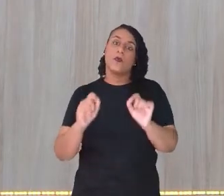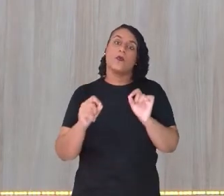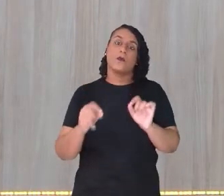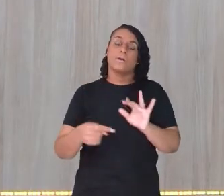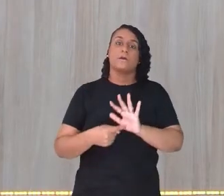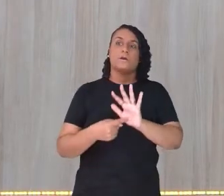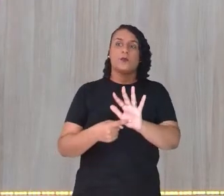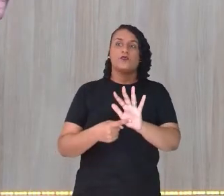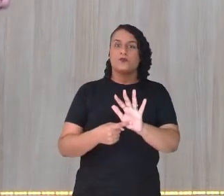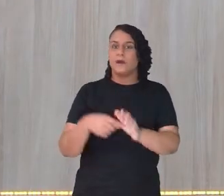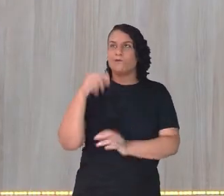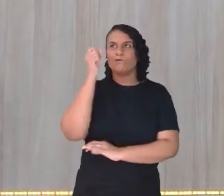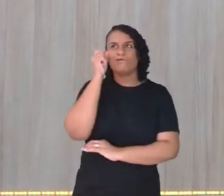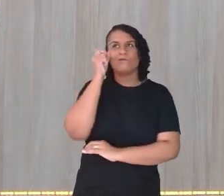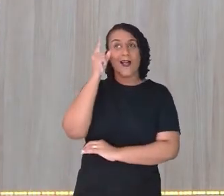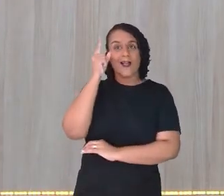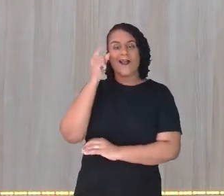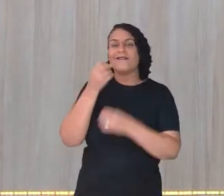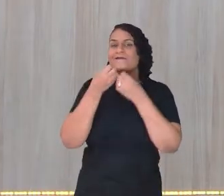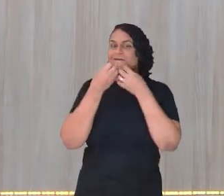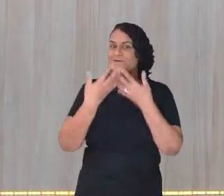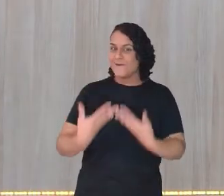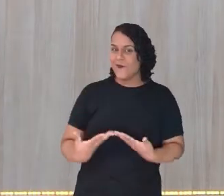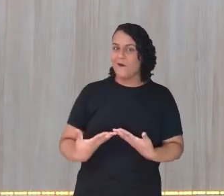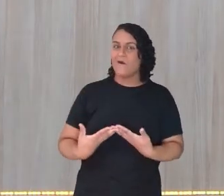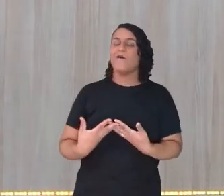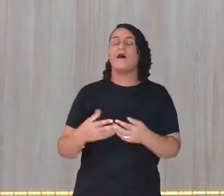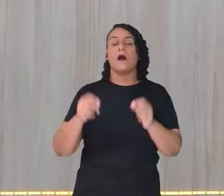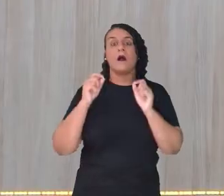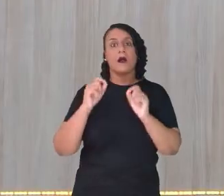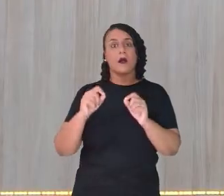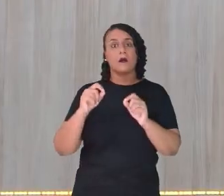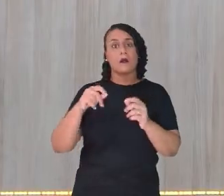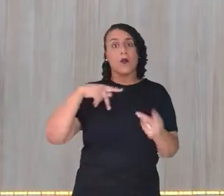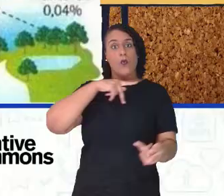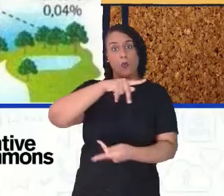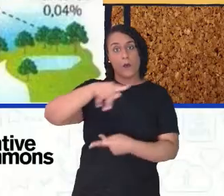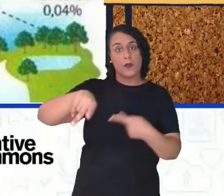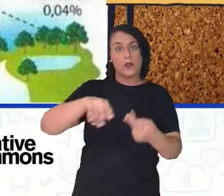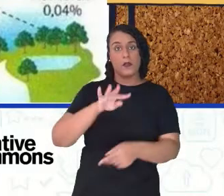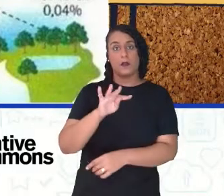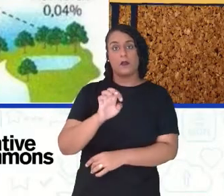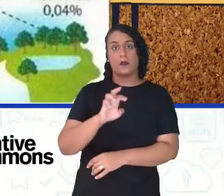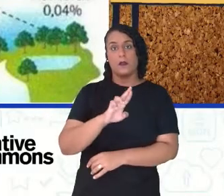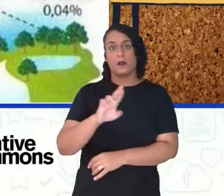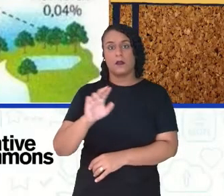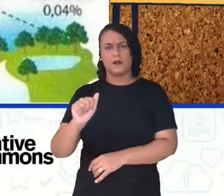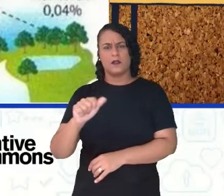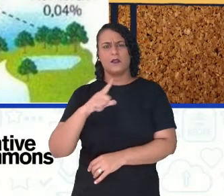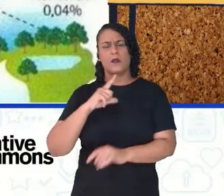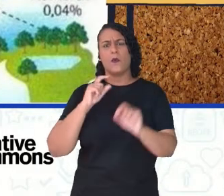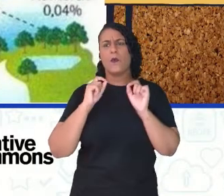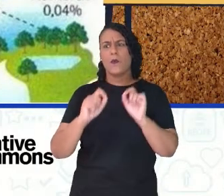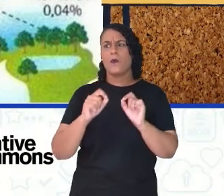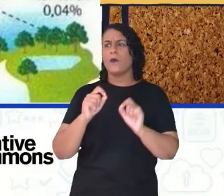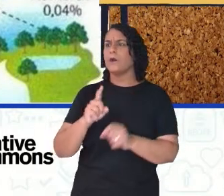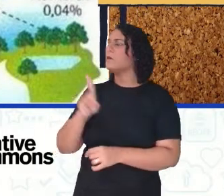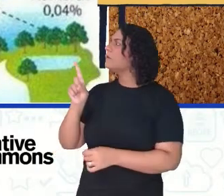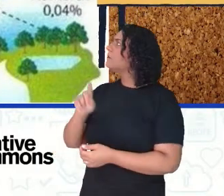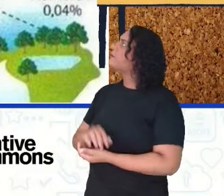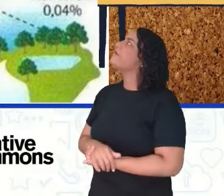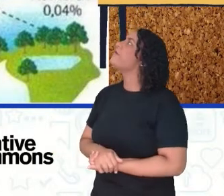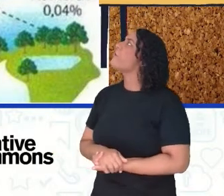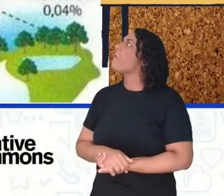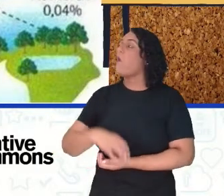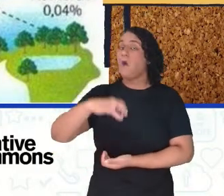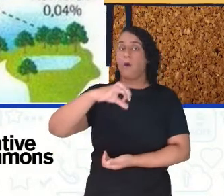boa ideia, né? E nessa ideia, a questão do planeta Terra tem cerca. Vejam aí o que eu estou trazendo para vocês.